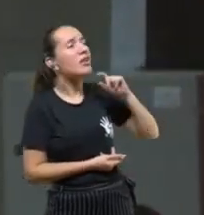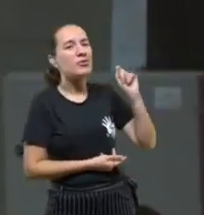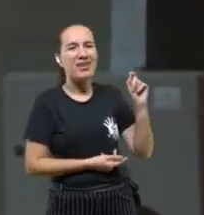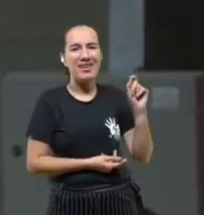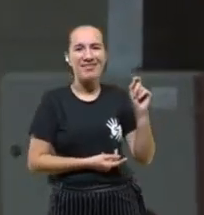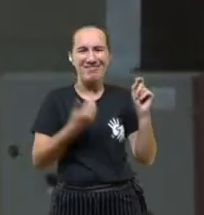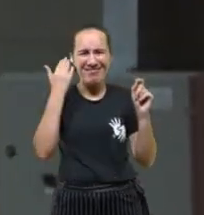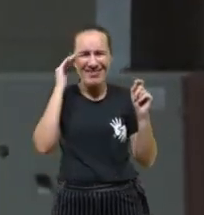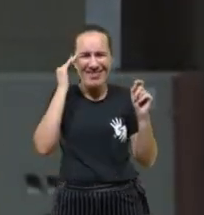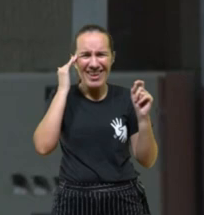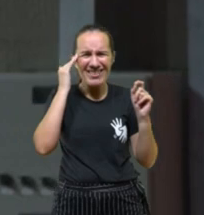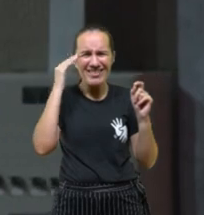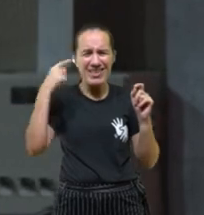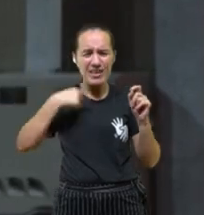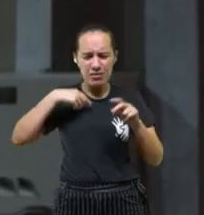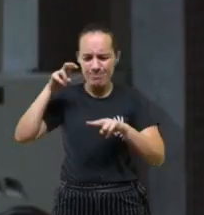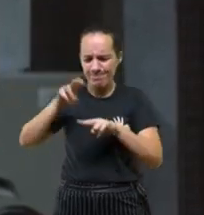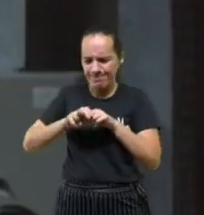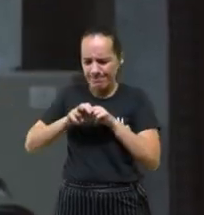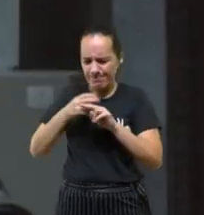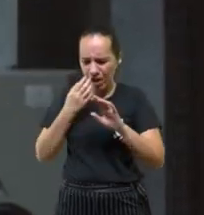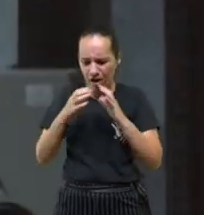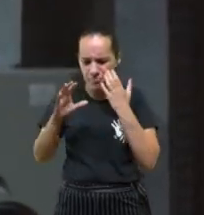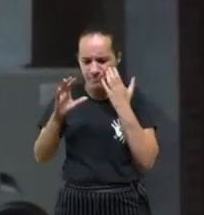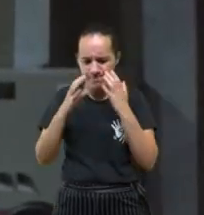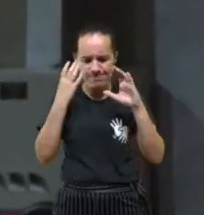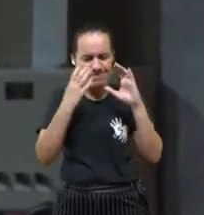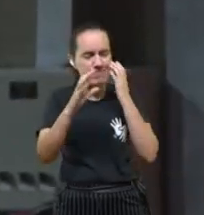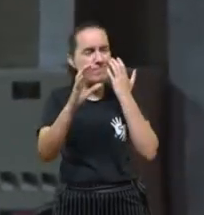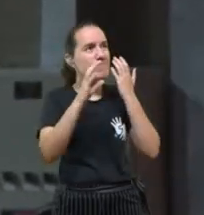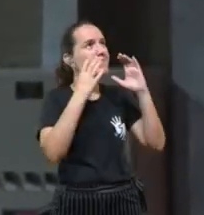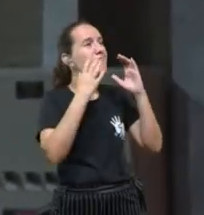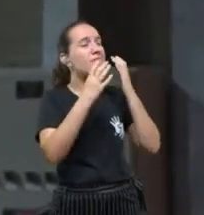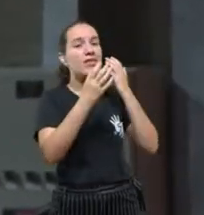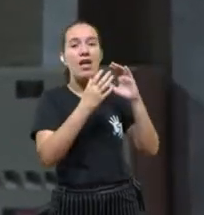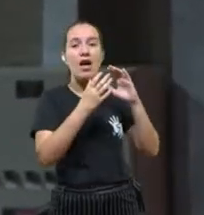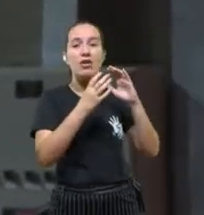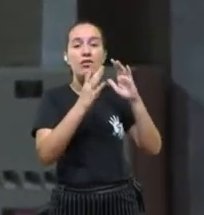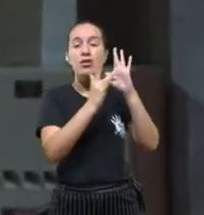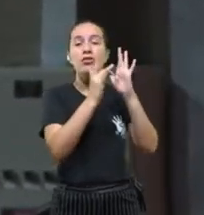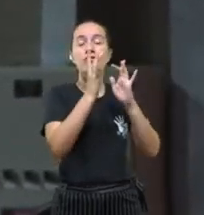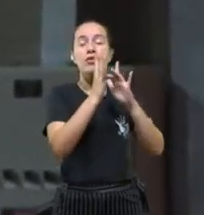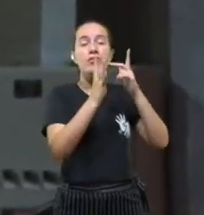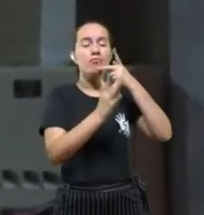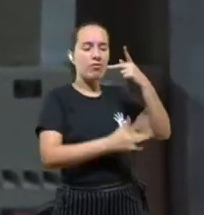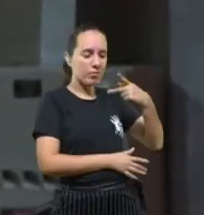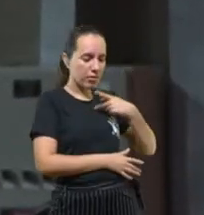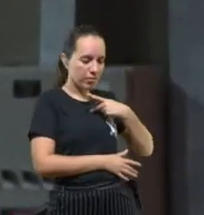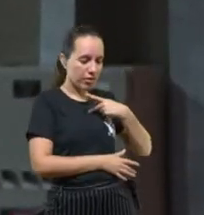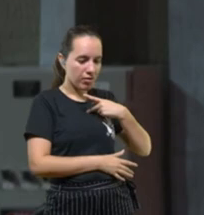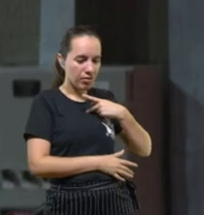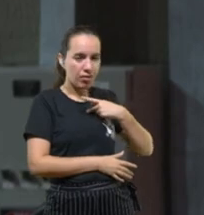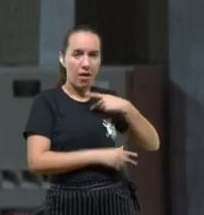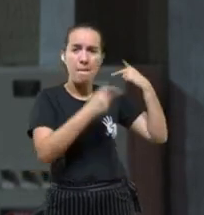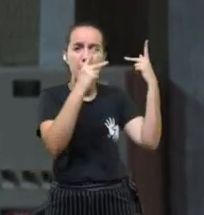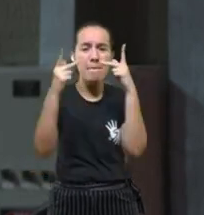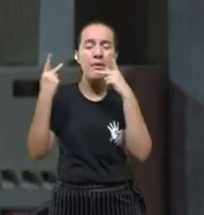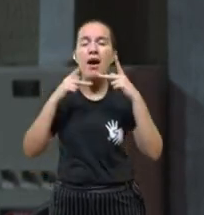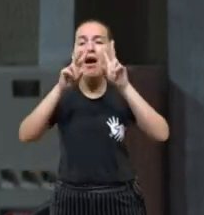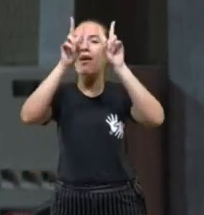cantando. O que o Senhor deseja? Ele falou: fala do meu amor. Fala do meu